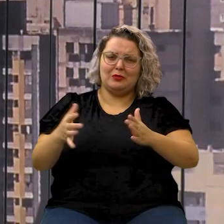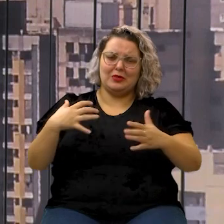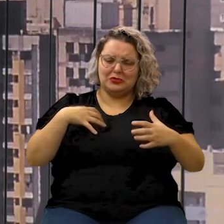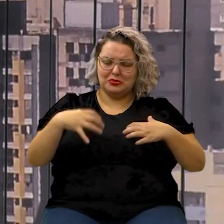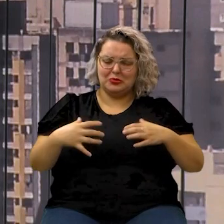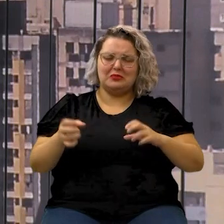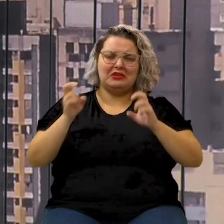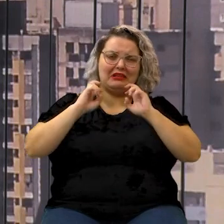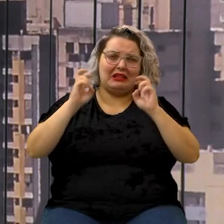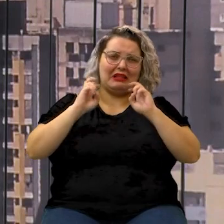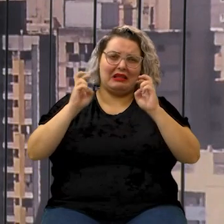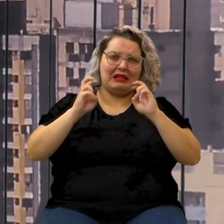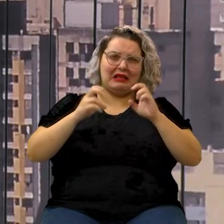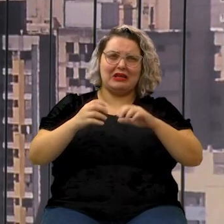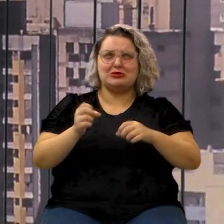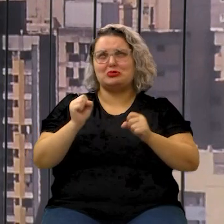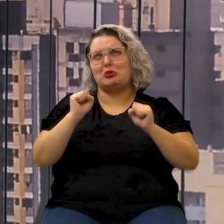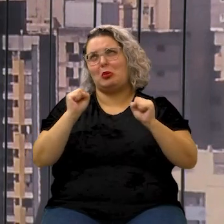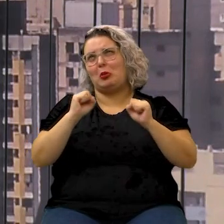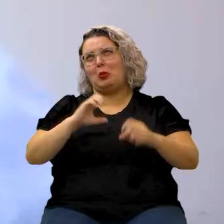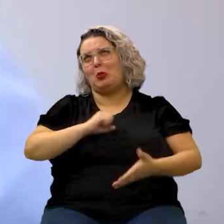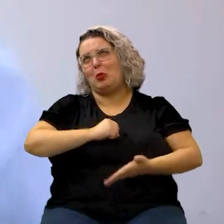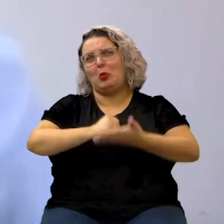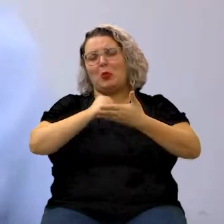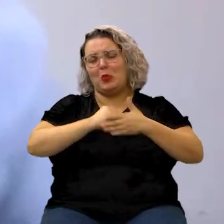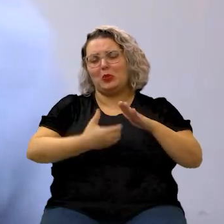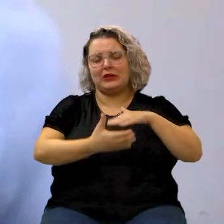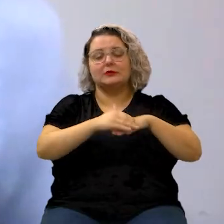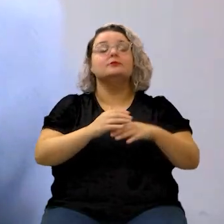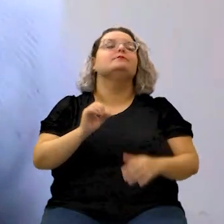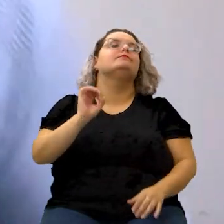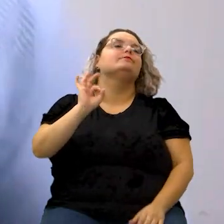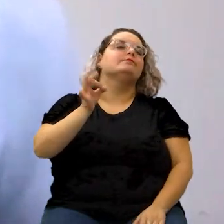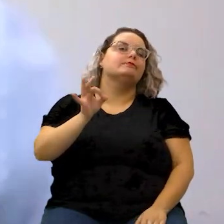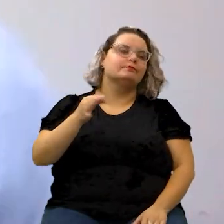aí da pessoa. Exatamente. O nosso corpo ele